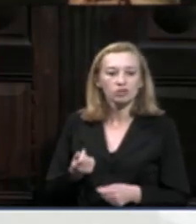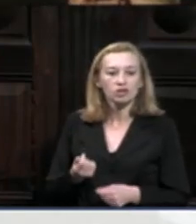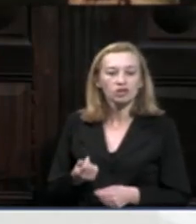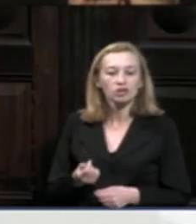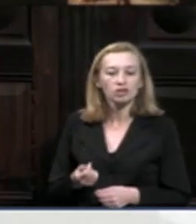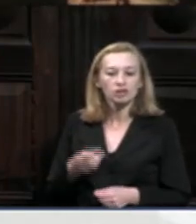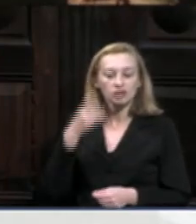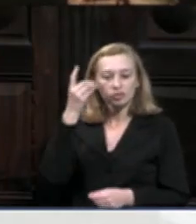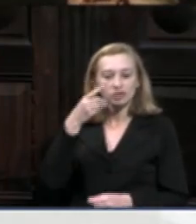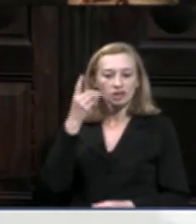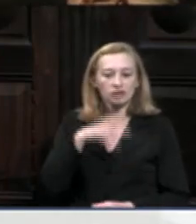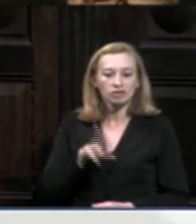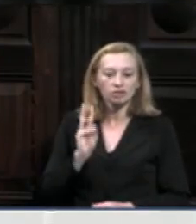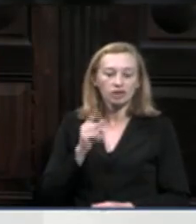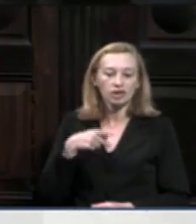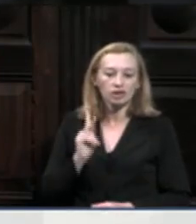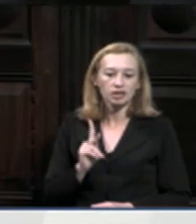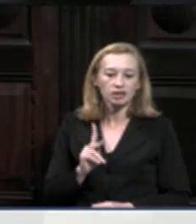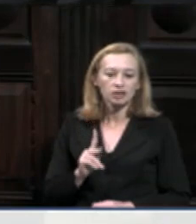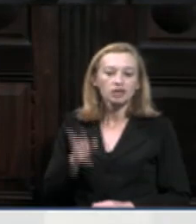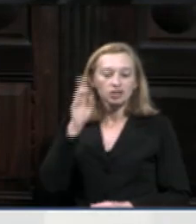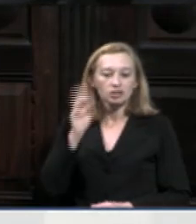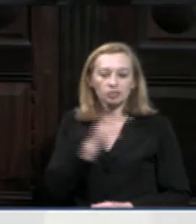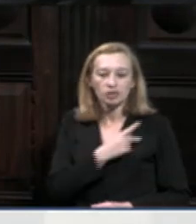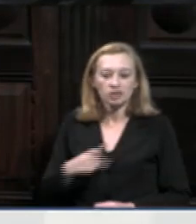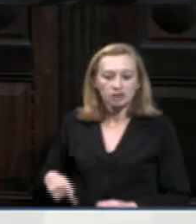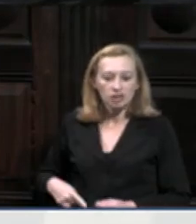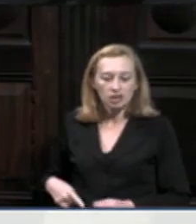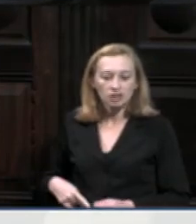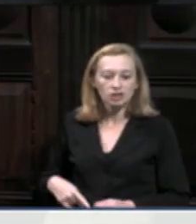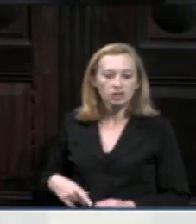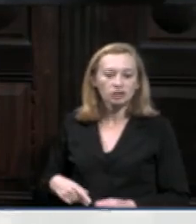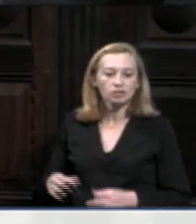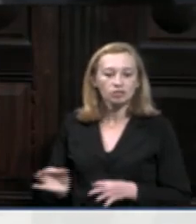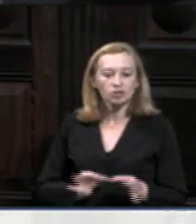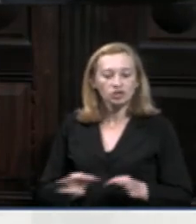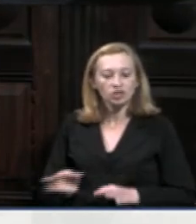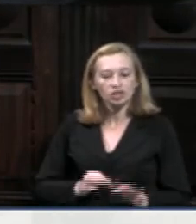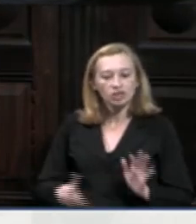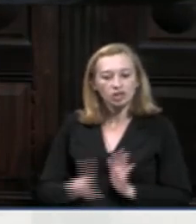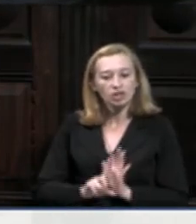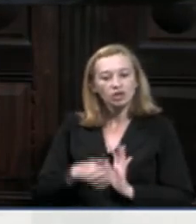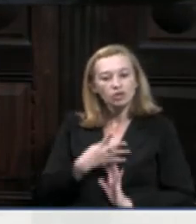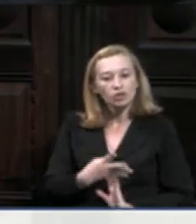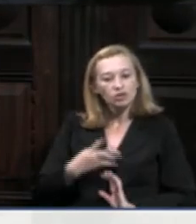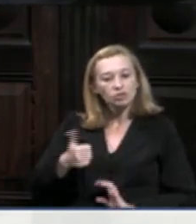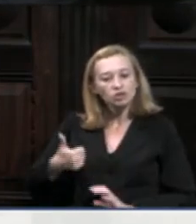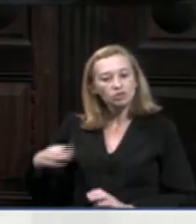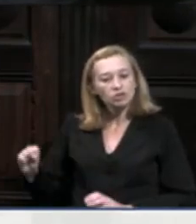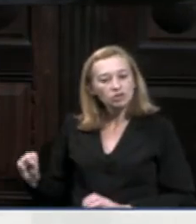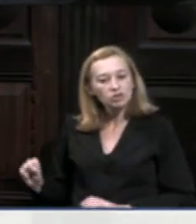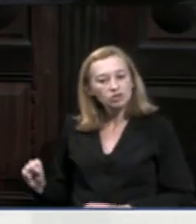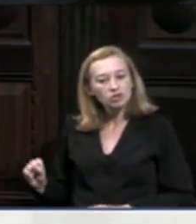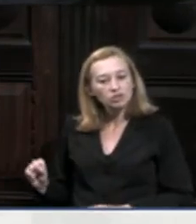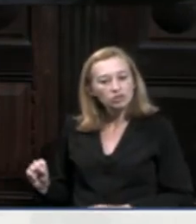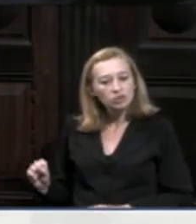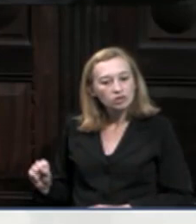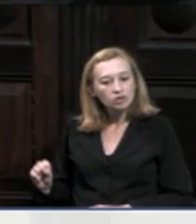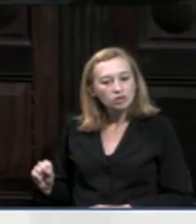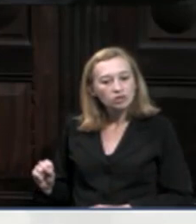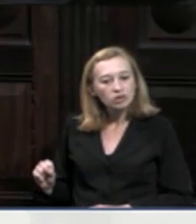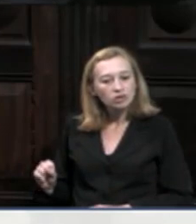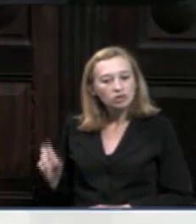Carneiro. Senhor presidente, deputado Iranildo Campos, apresento o projeto de lei número 4021 de 2018, que dispõe sobre o